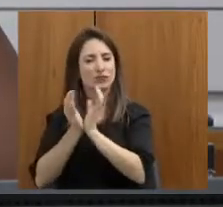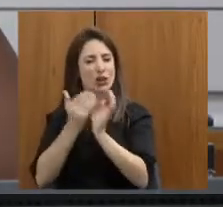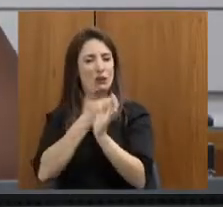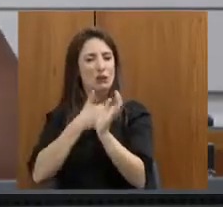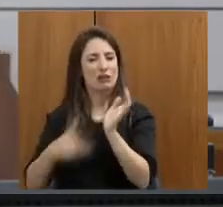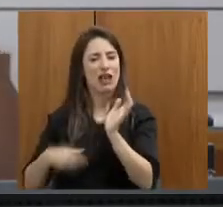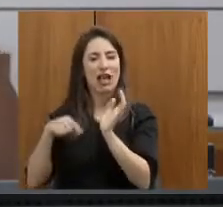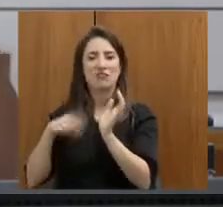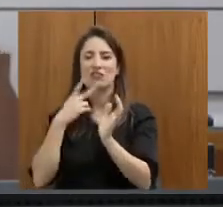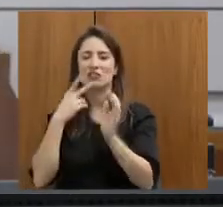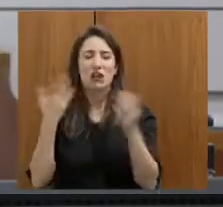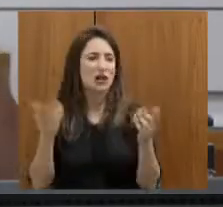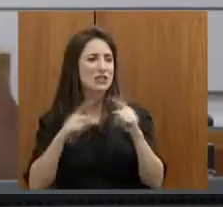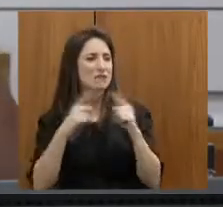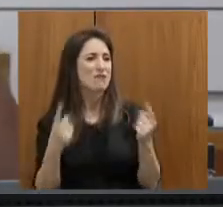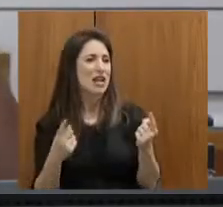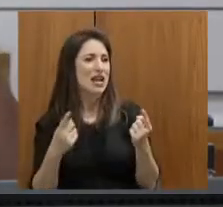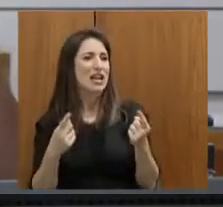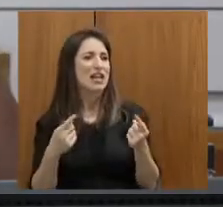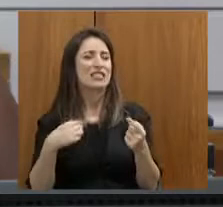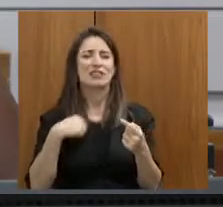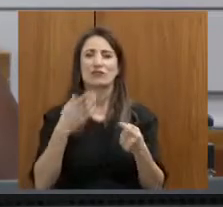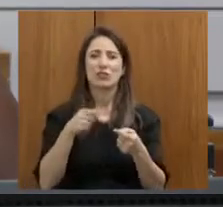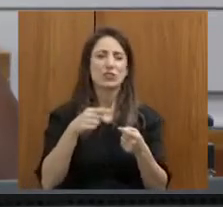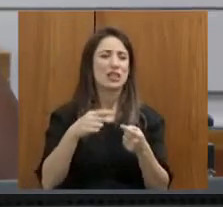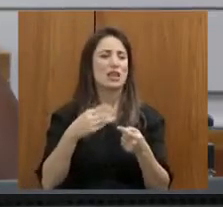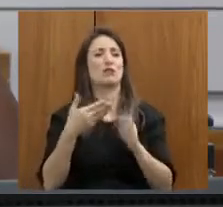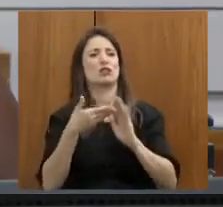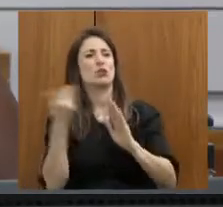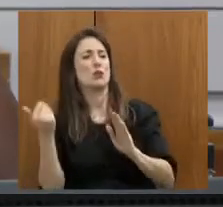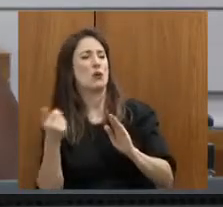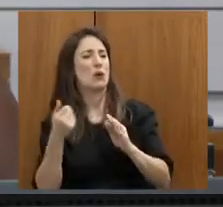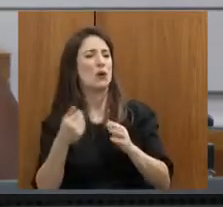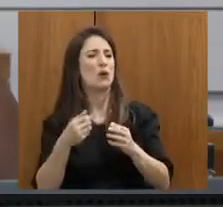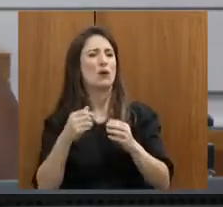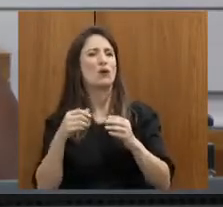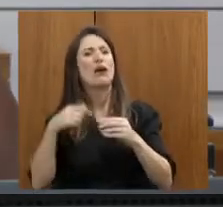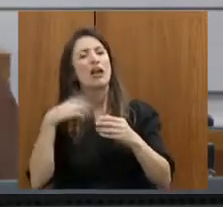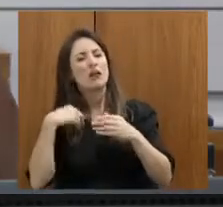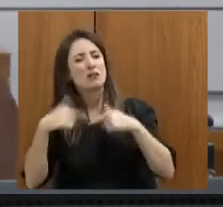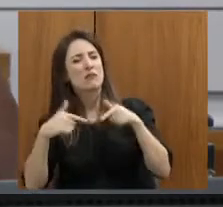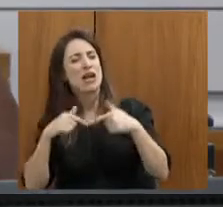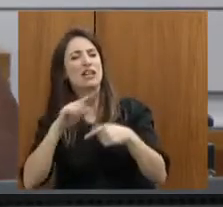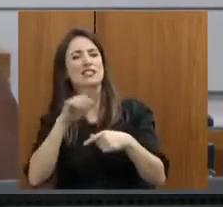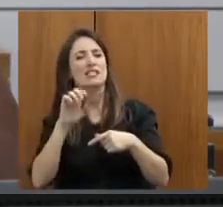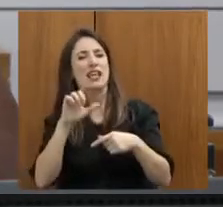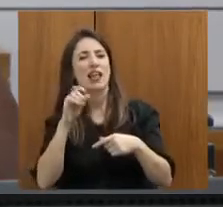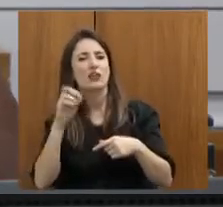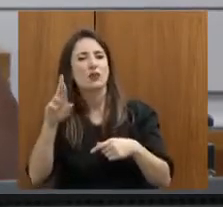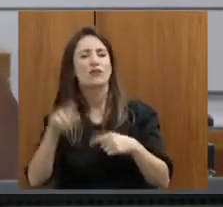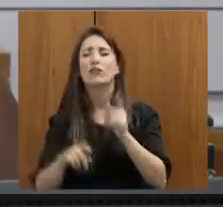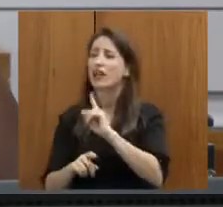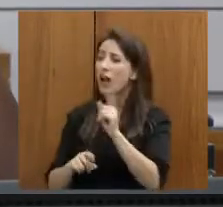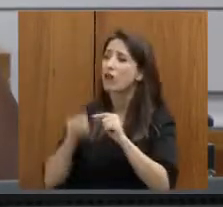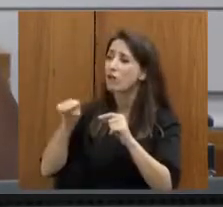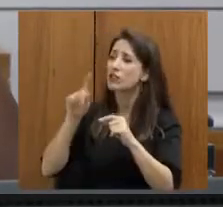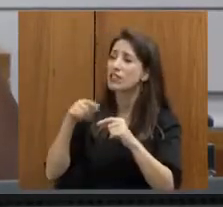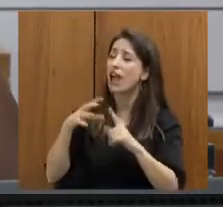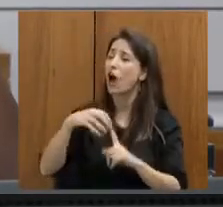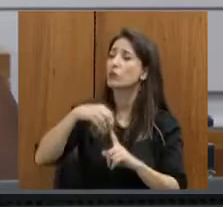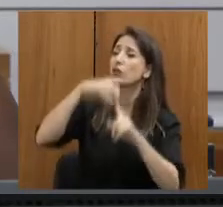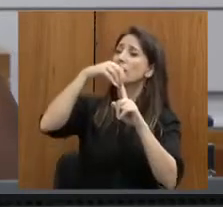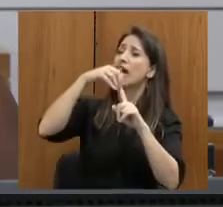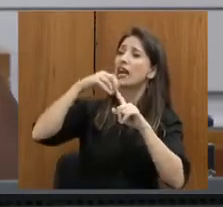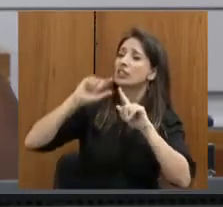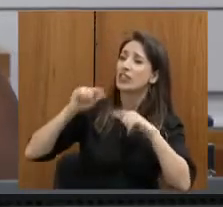de zelador zeladores não ninguém retirou ninguém muito pelo contrário te dou a responsabilidade maior você é autoridade tradicional do